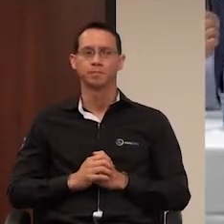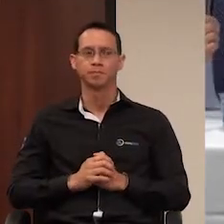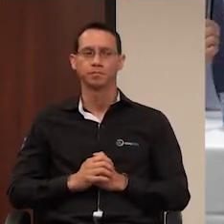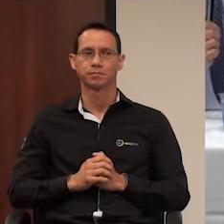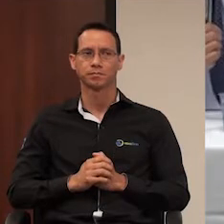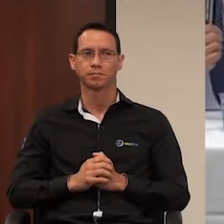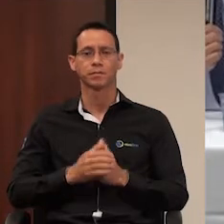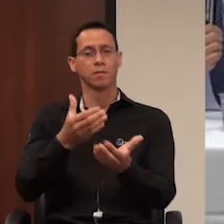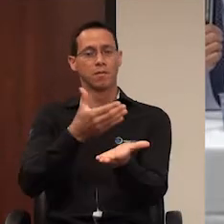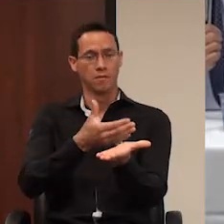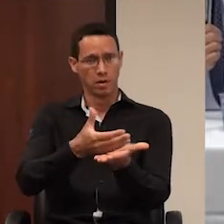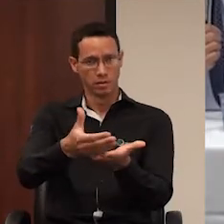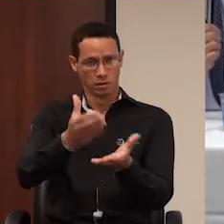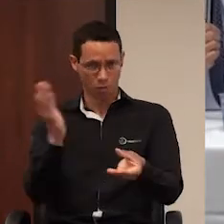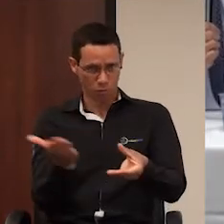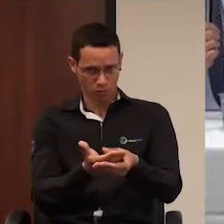para iniciar o processo,